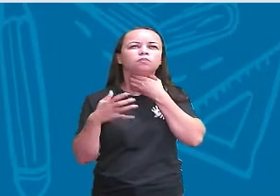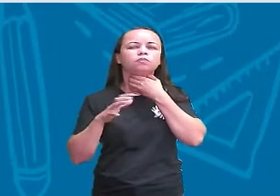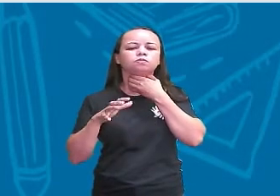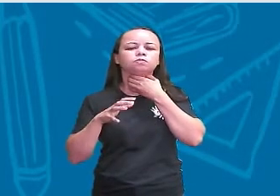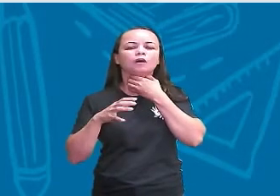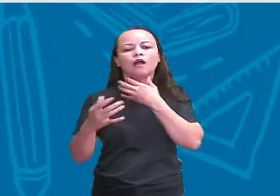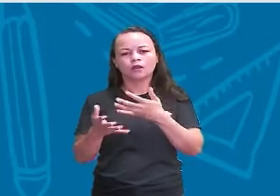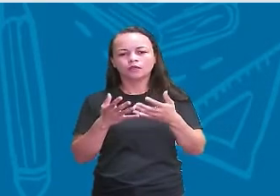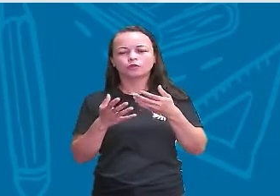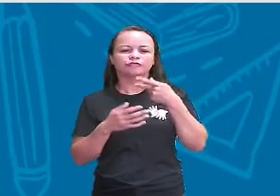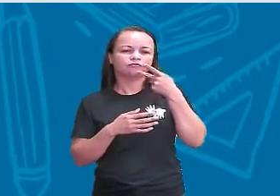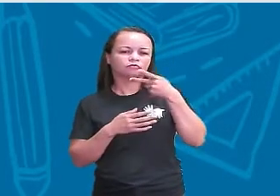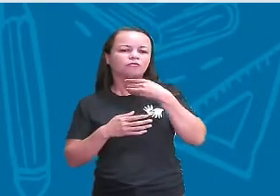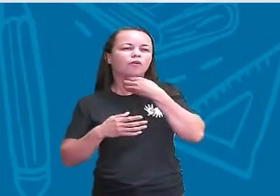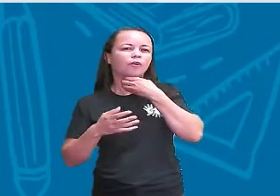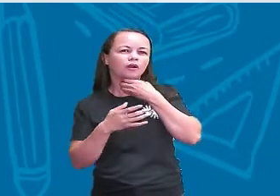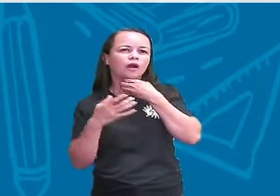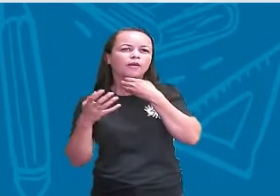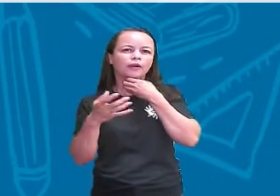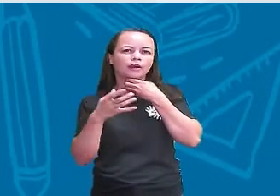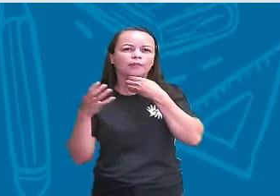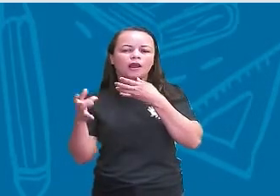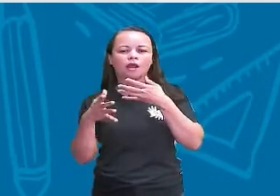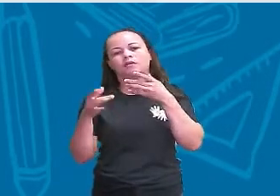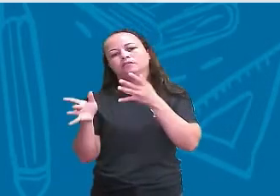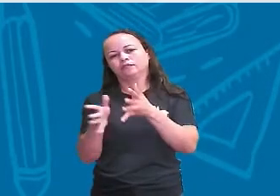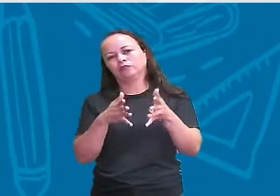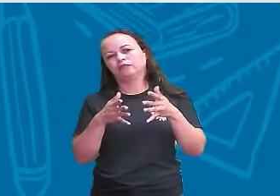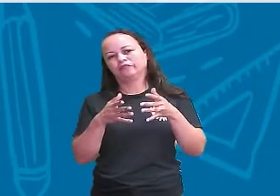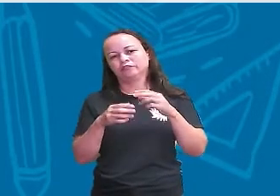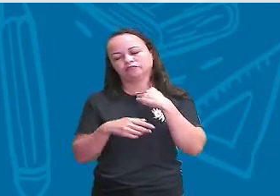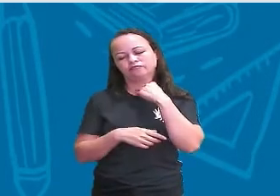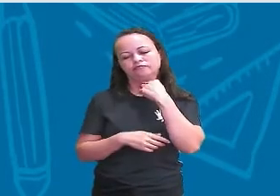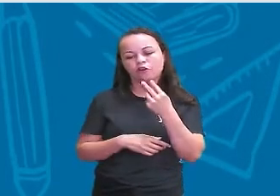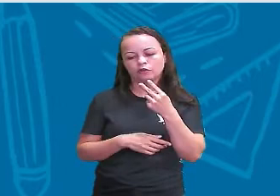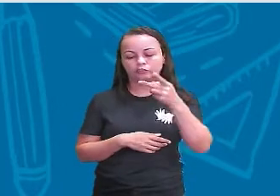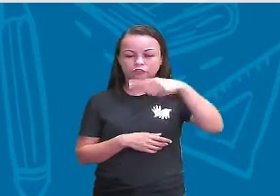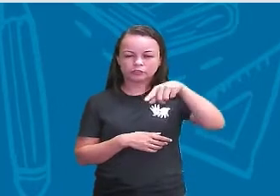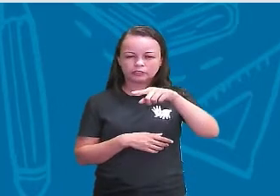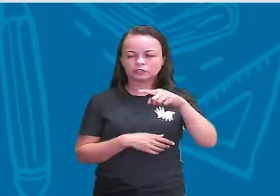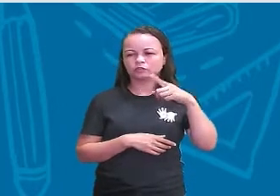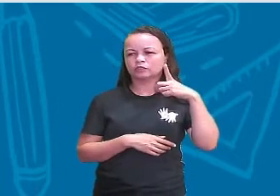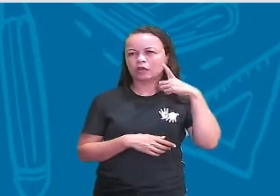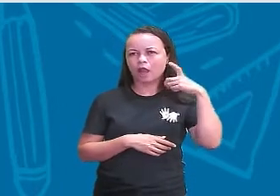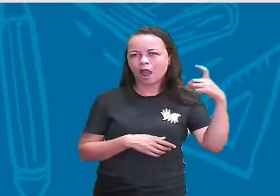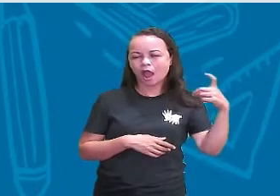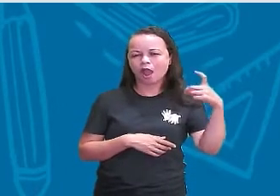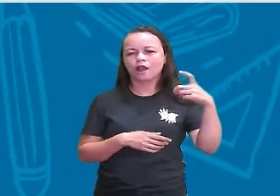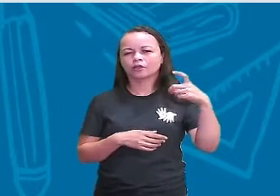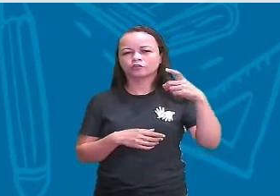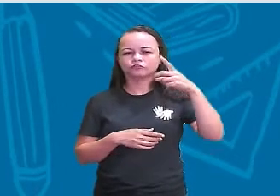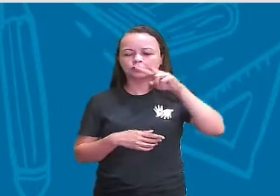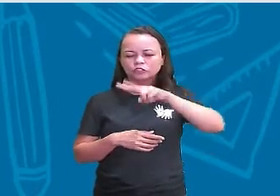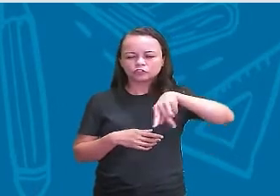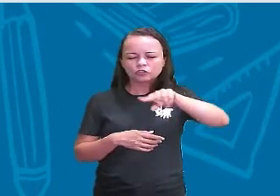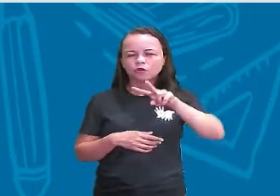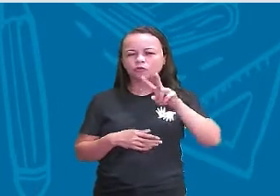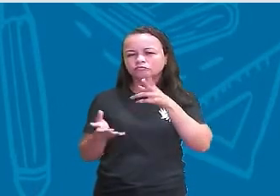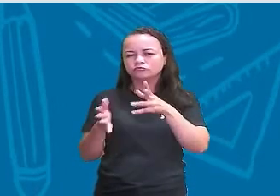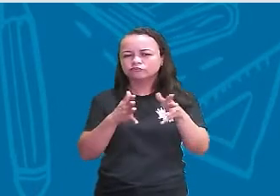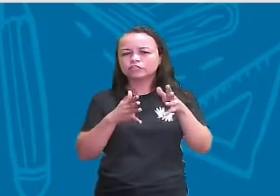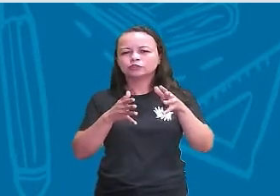certo? Através da nossa voz. Vocês estão conseguindo escutar a aula, tá certo? A minha